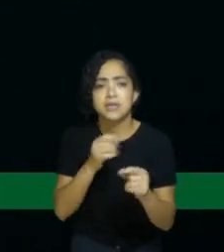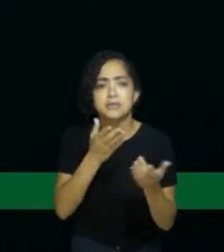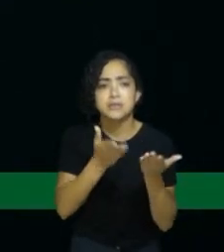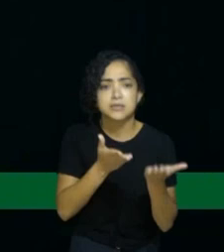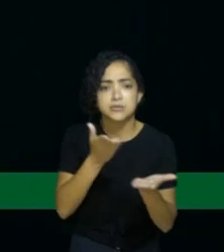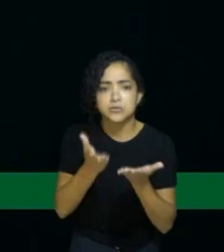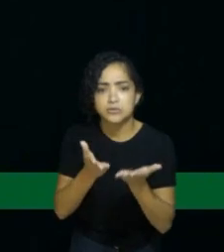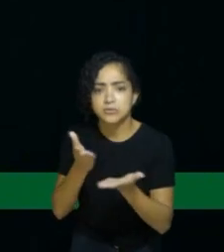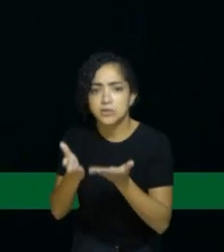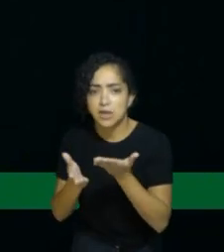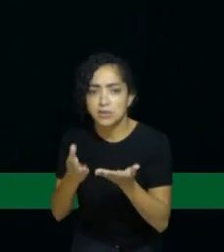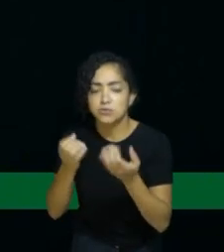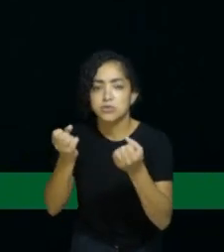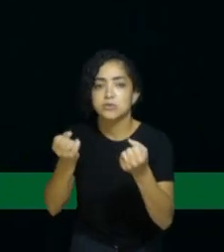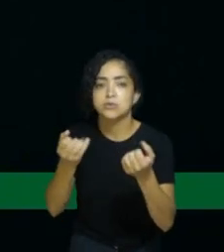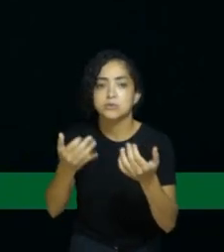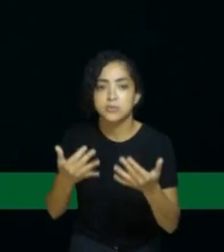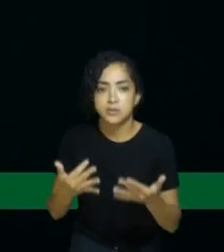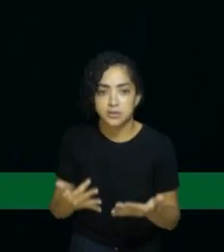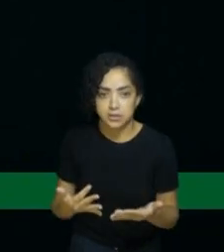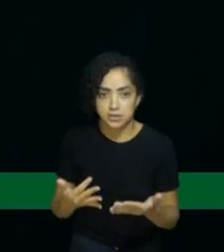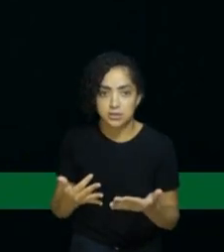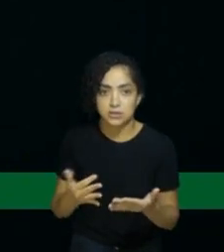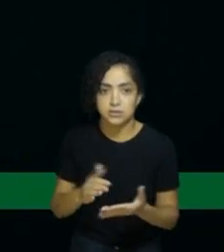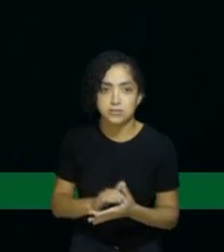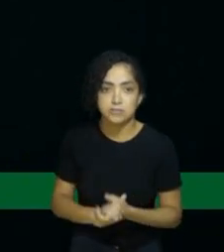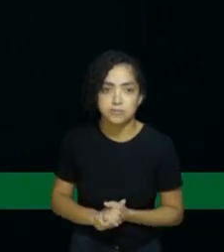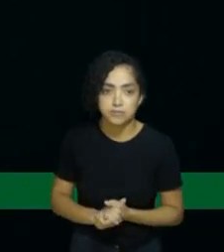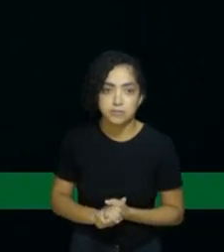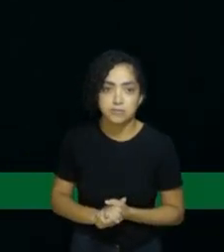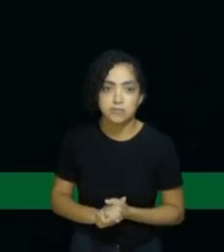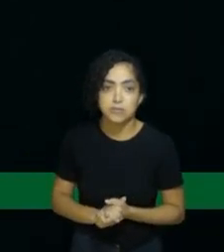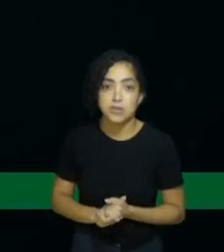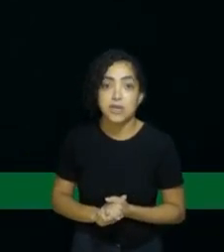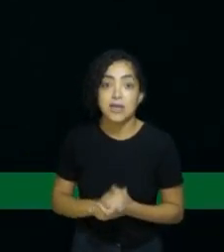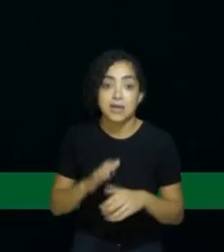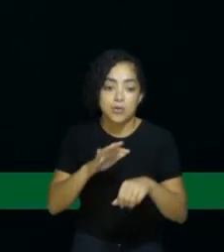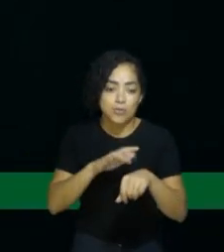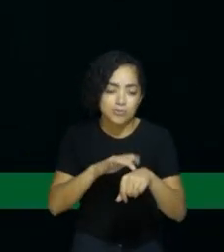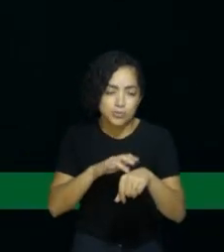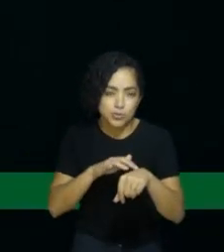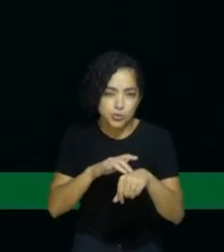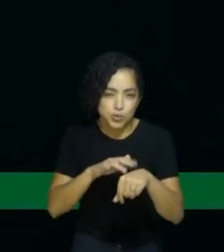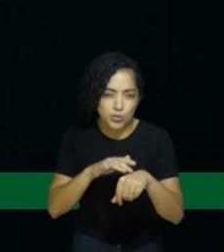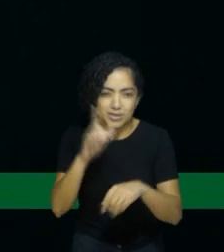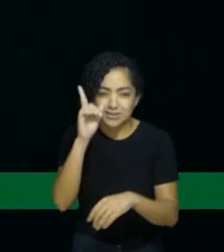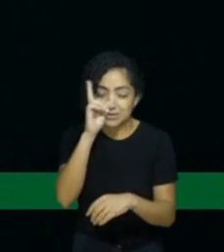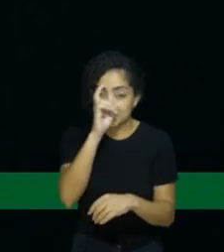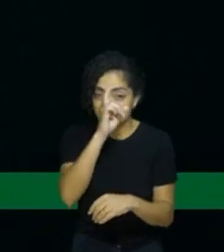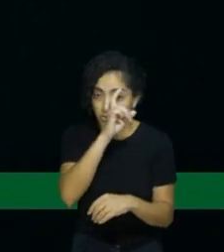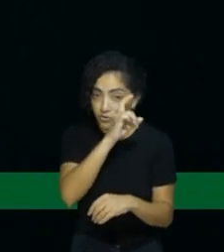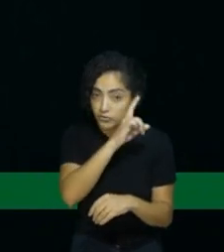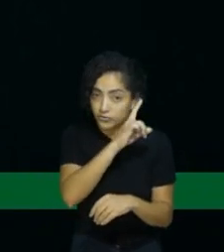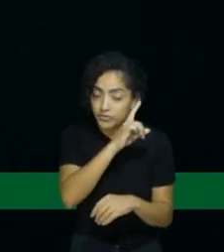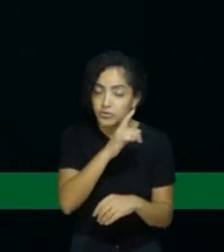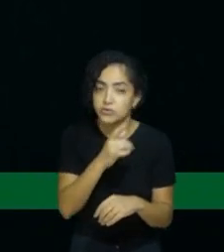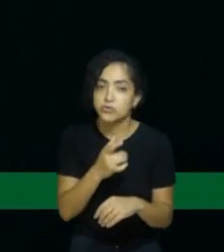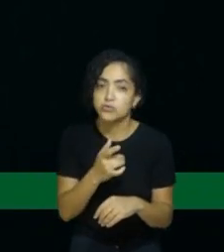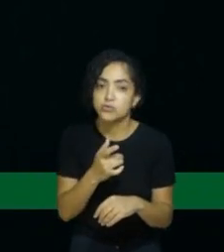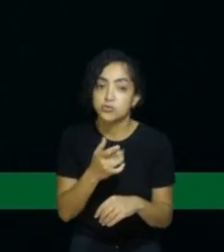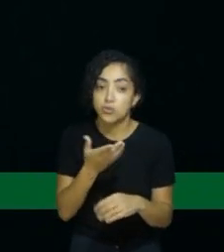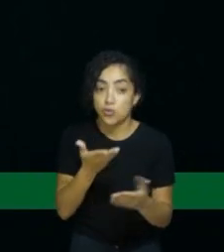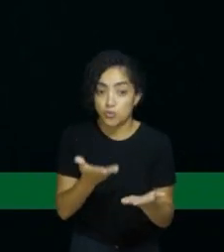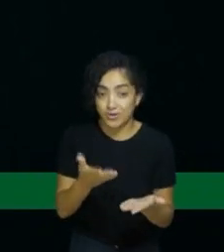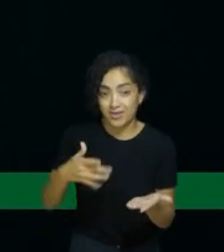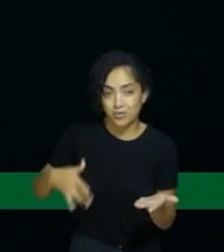que eu comentei não se trata uma doença de uma complexidade grande como é a doença